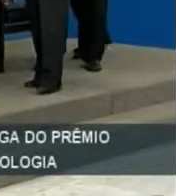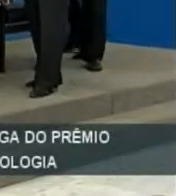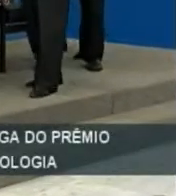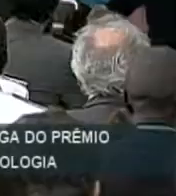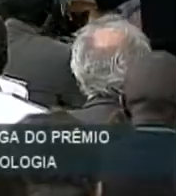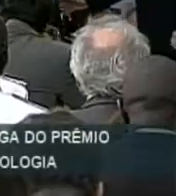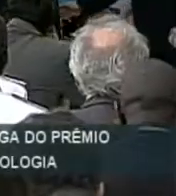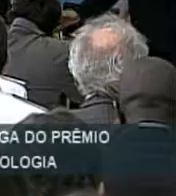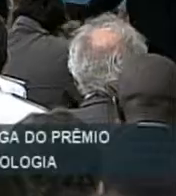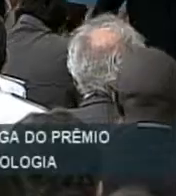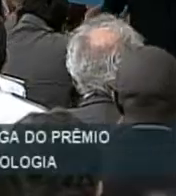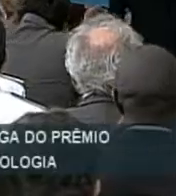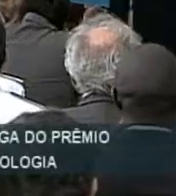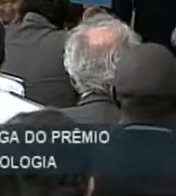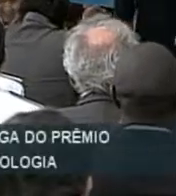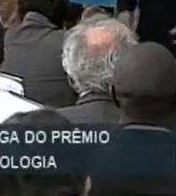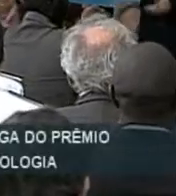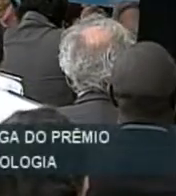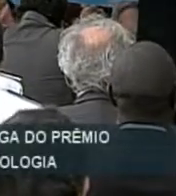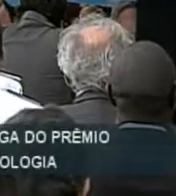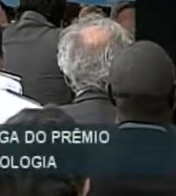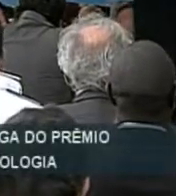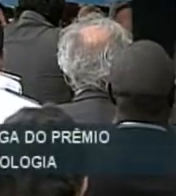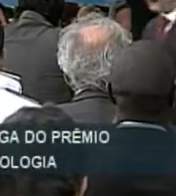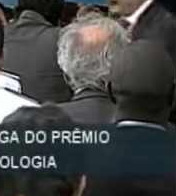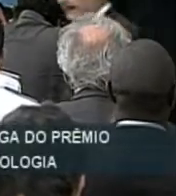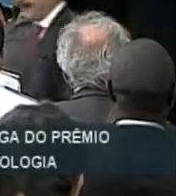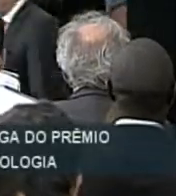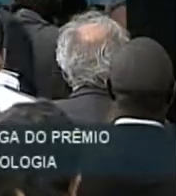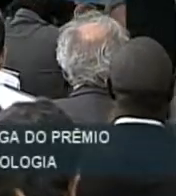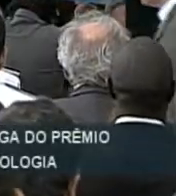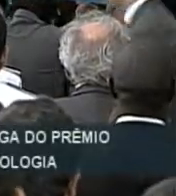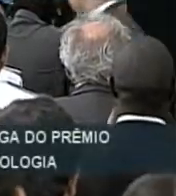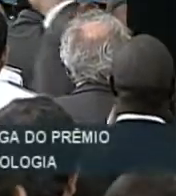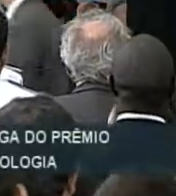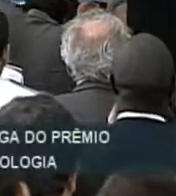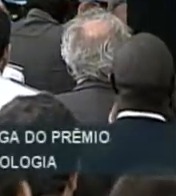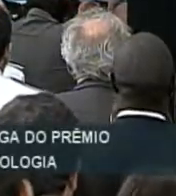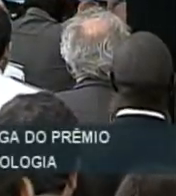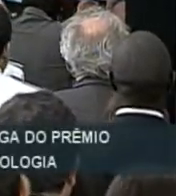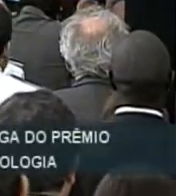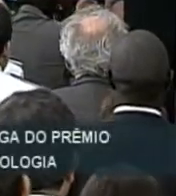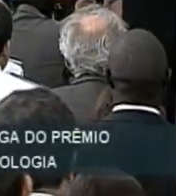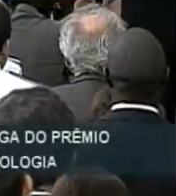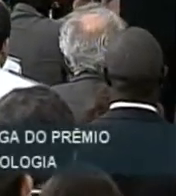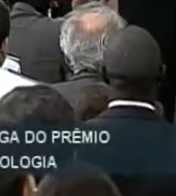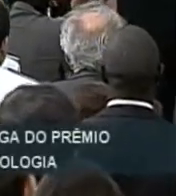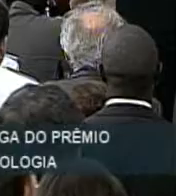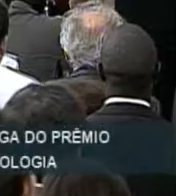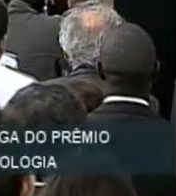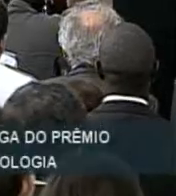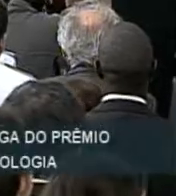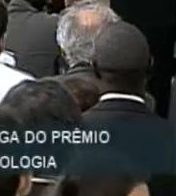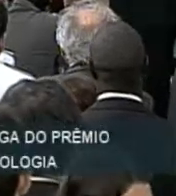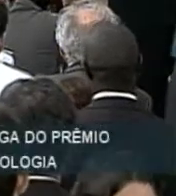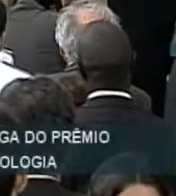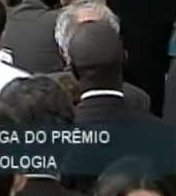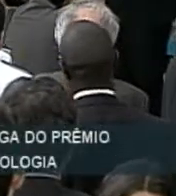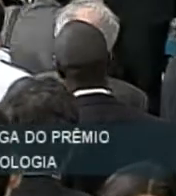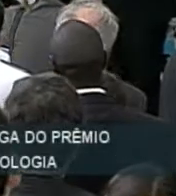a mais importante honraria em ciência e tecnologia do país. Acompanhe a cerimônia que começa neste momento no Palácio do